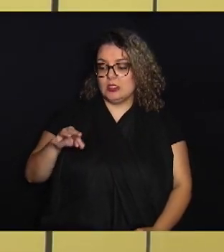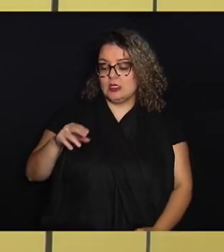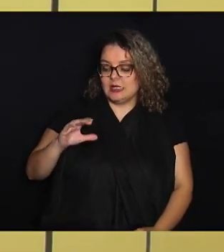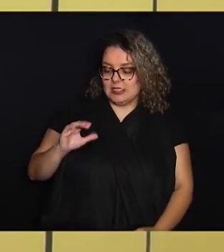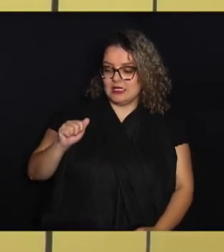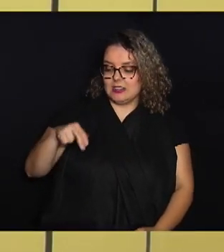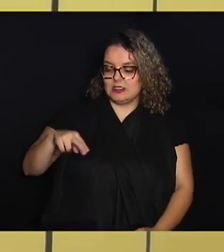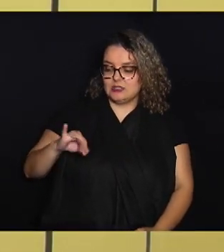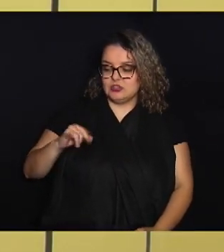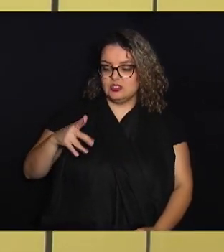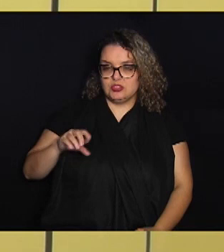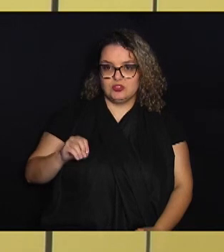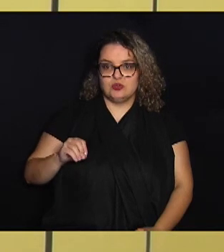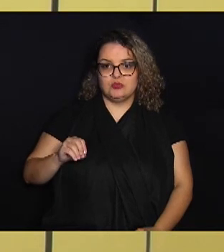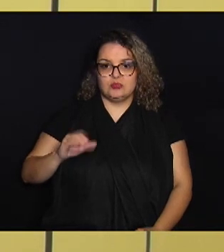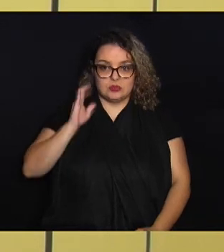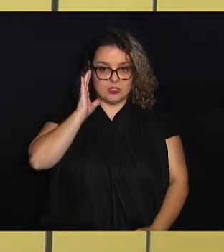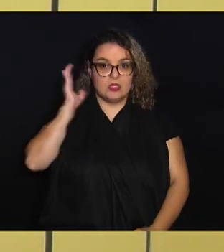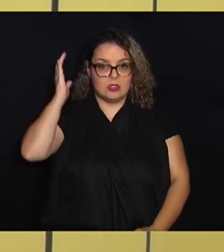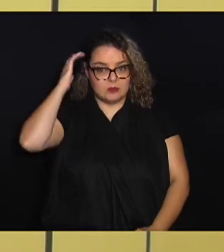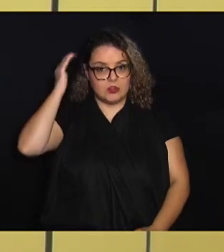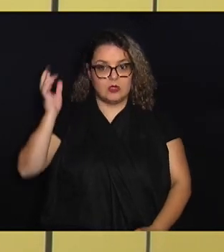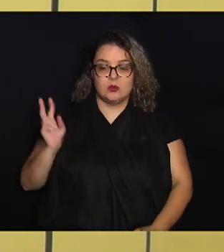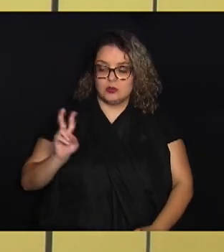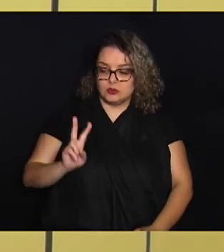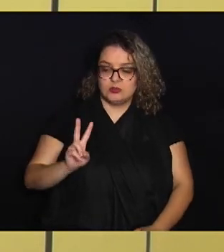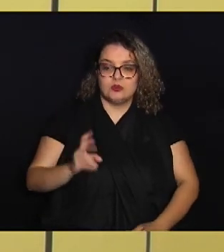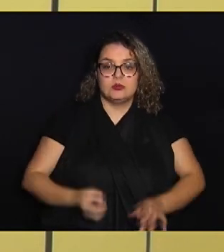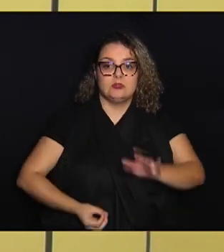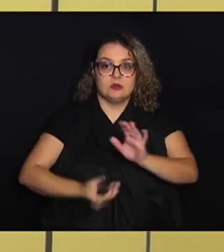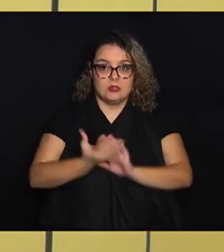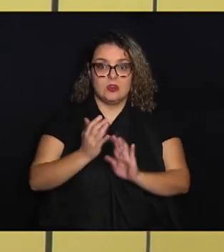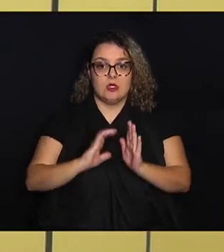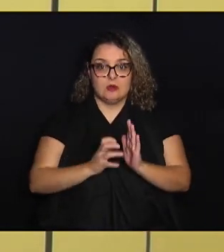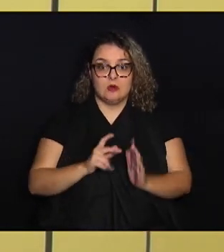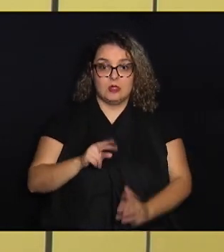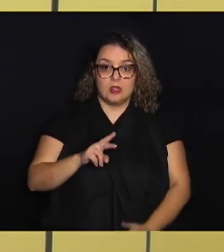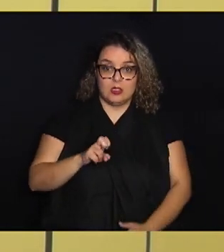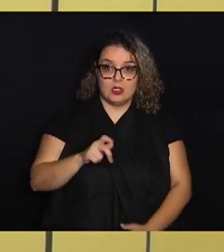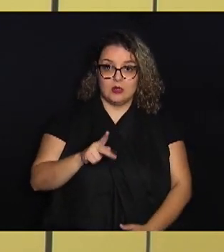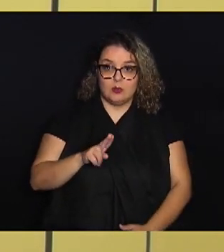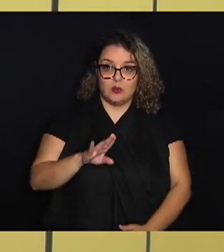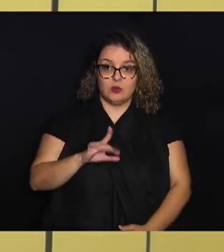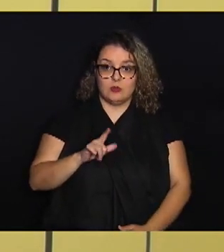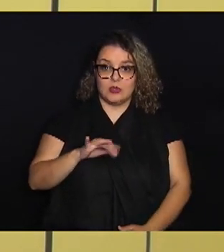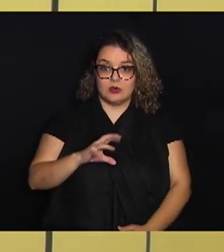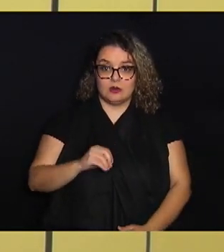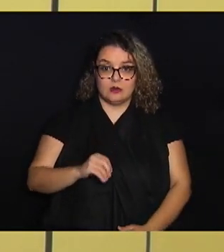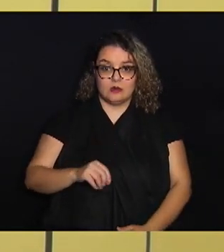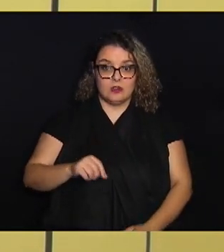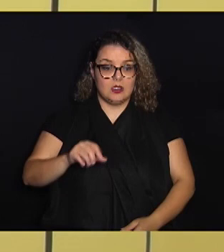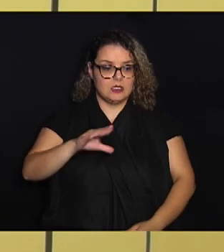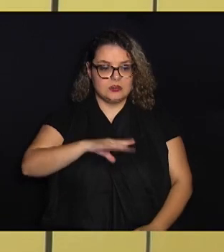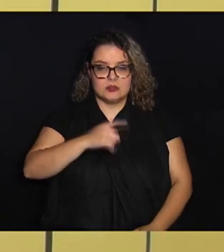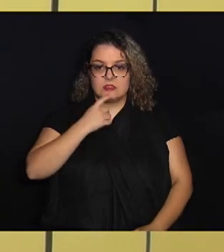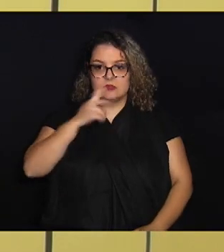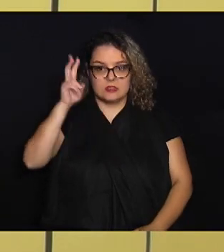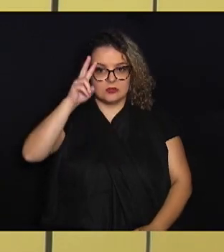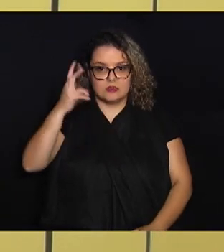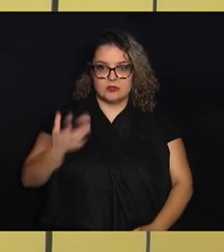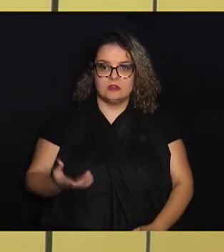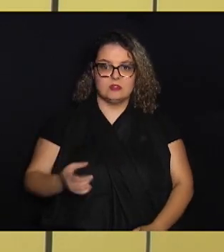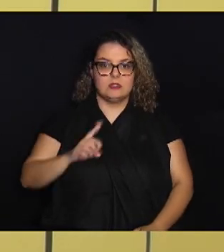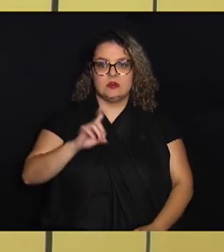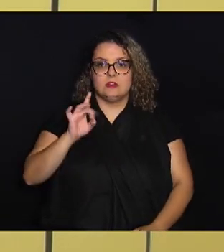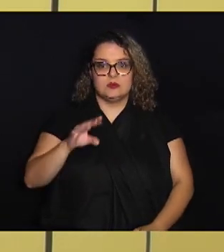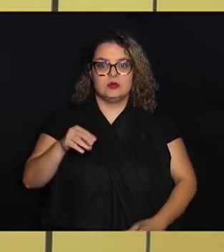Porque os dois ajudaram a criar o Partido Republicano. O Campinas faz história. Cara, a gente não entende a história de Campinas estudando só dentro